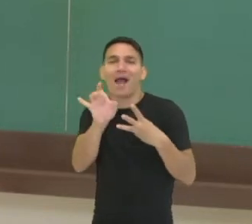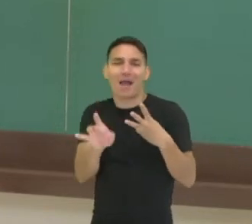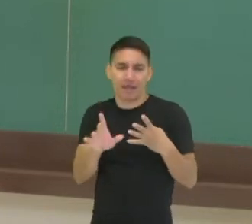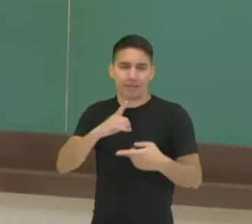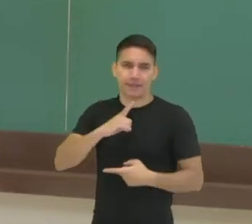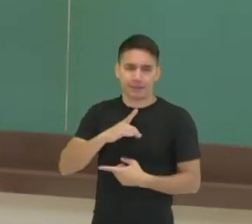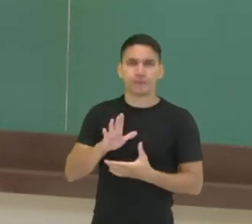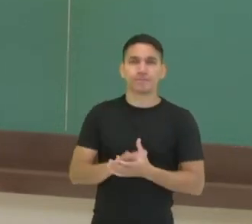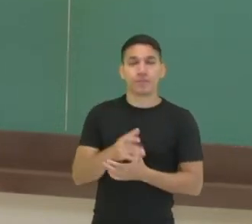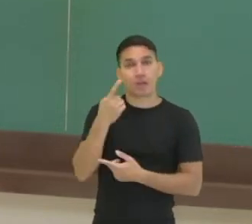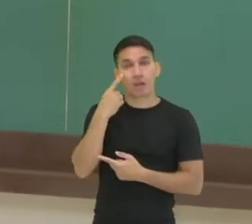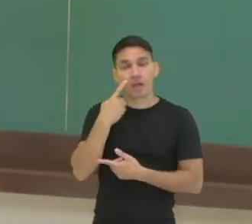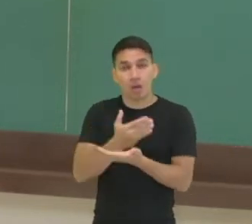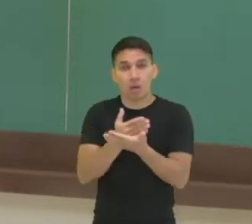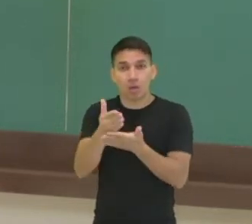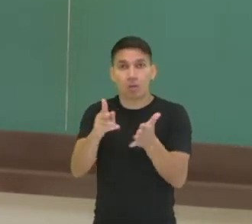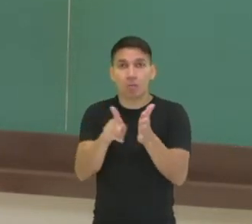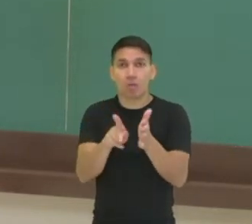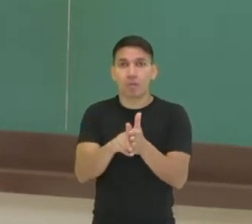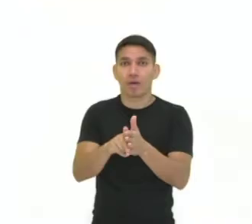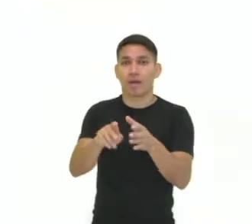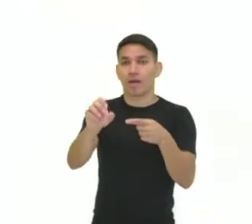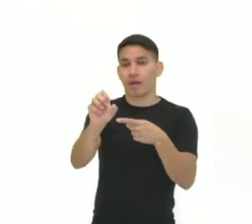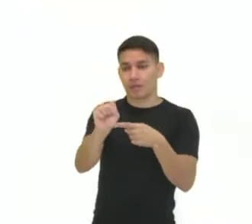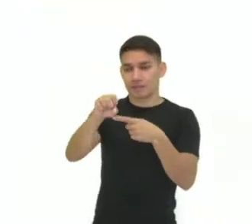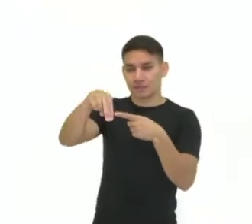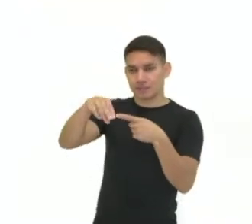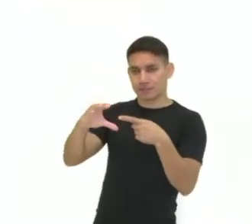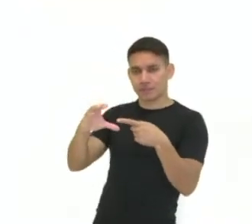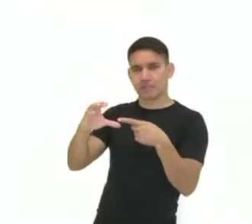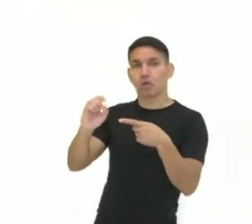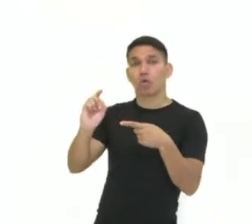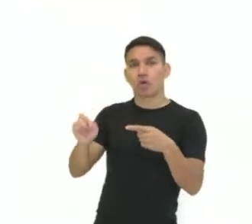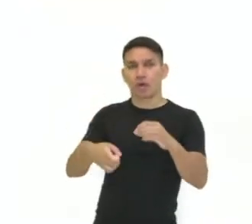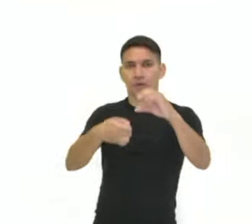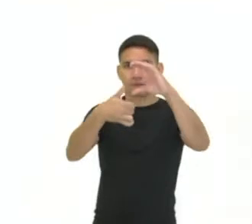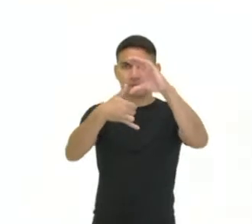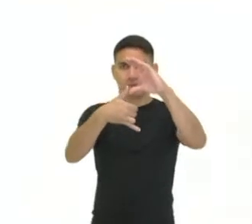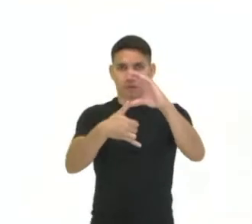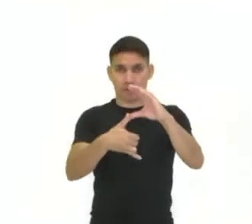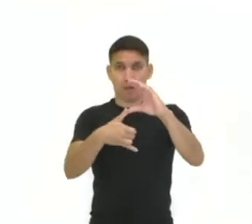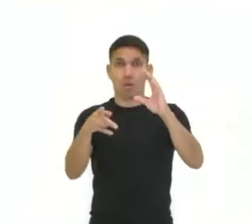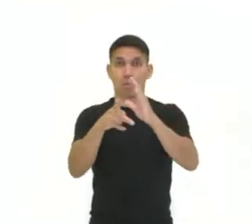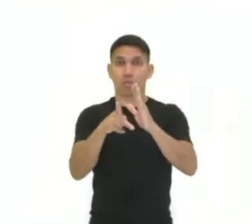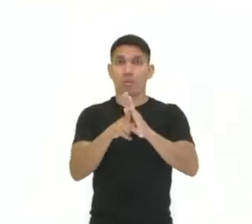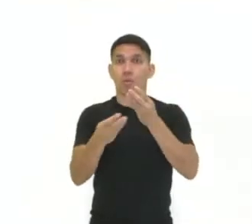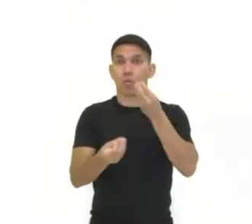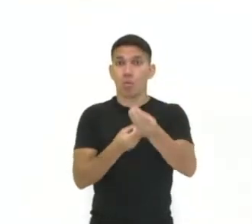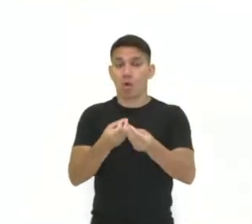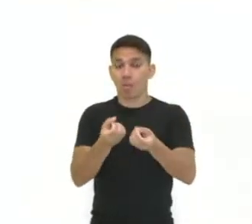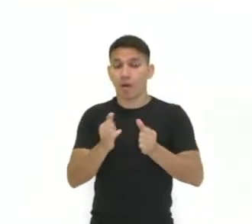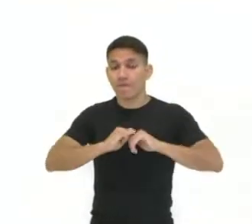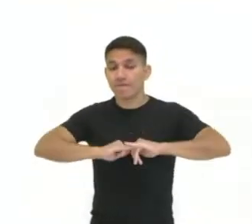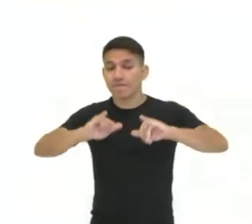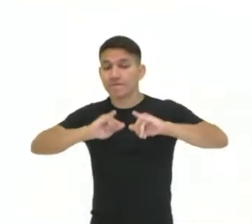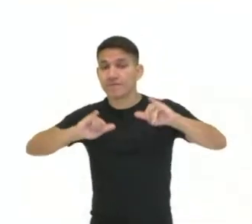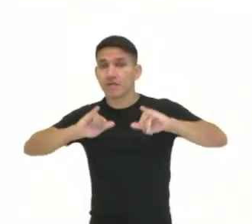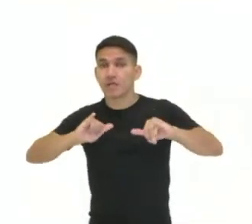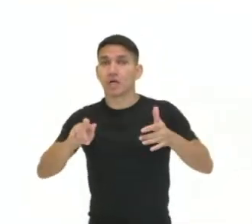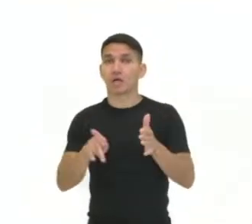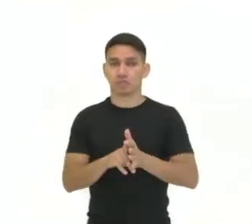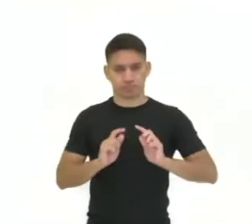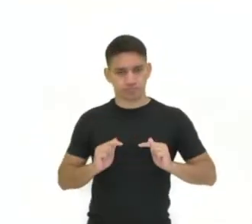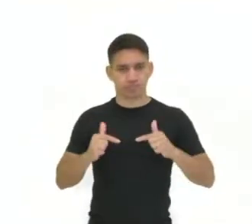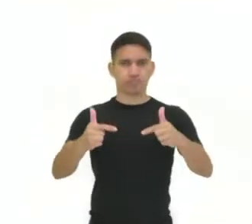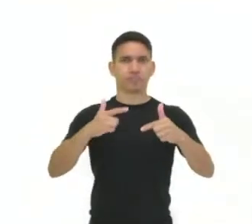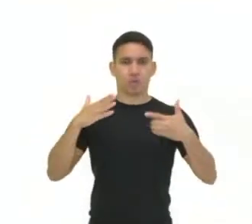partes. Então vamos falar sobre o SNC. Compreende os órgãos de comando nervoso do nosso